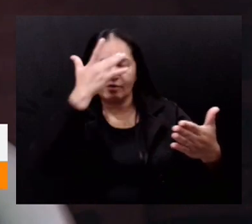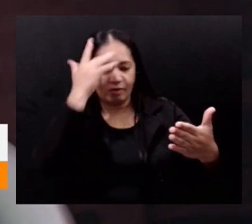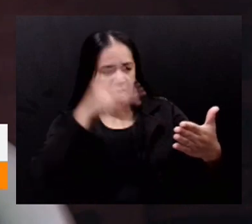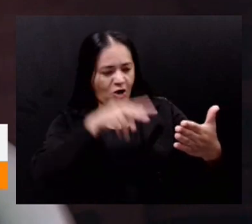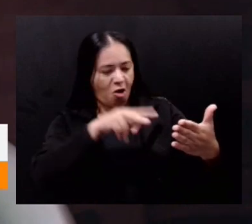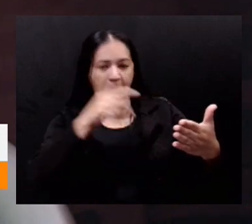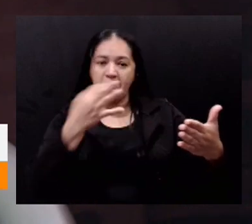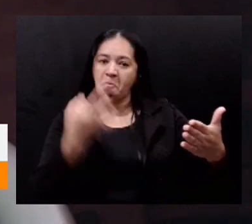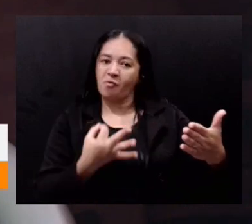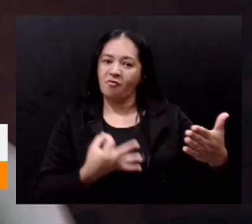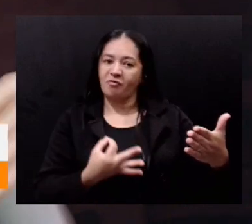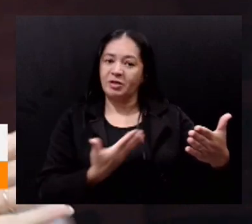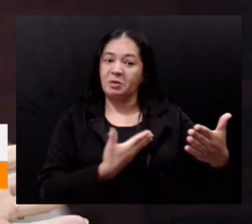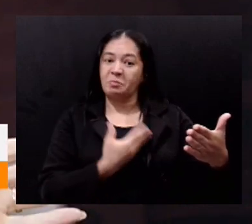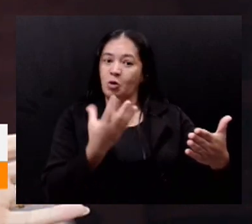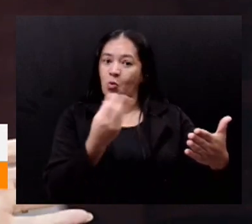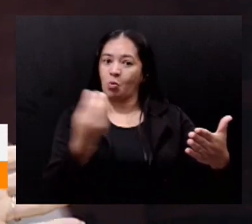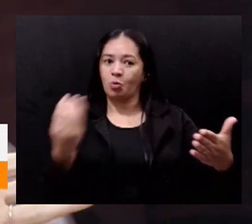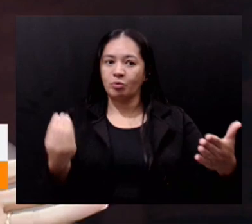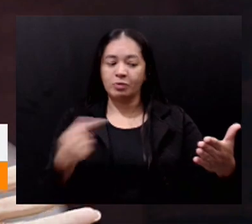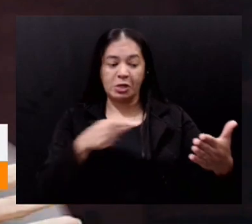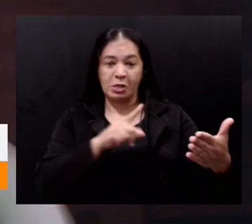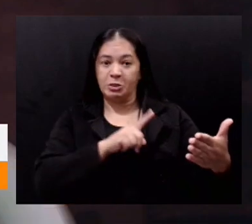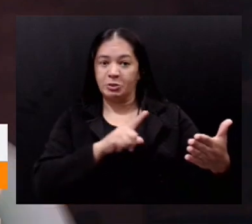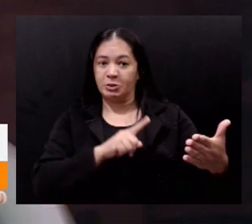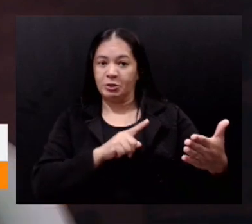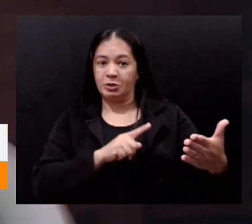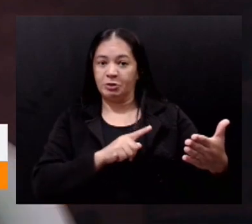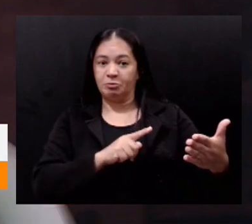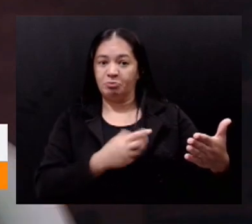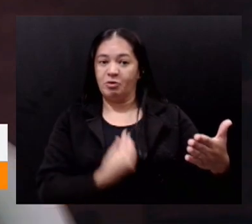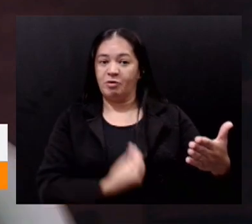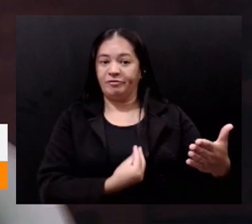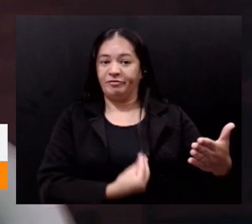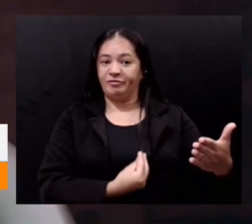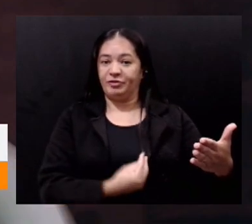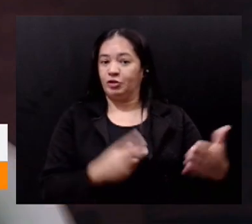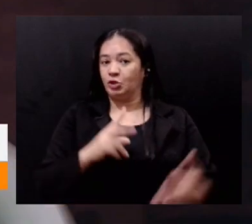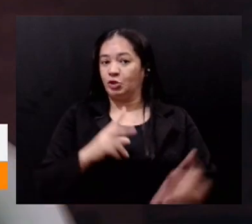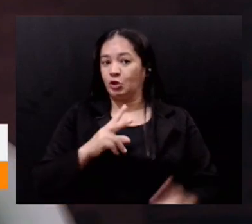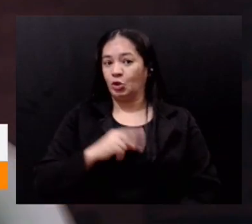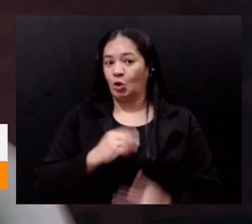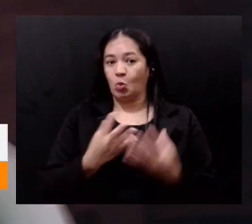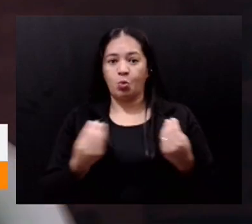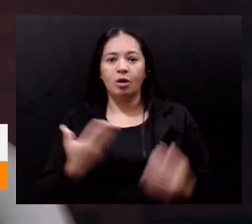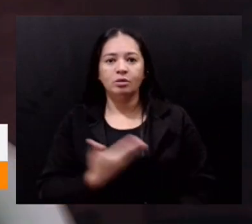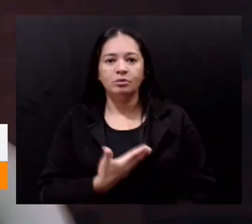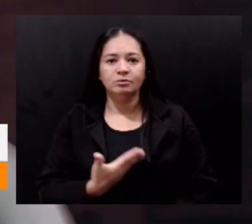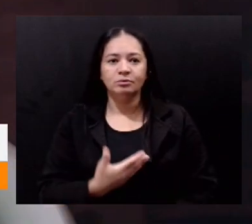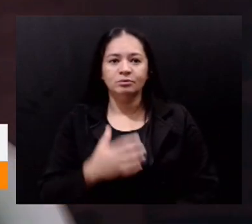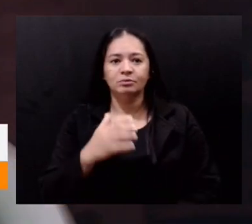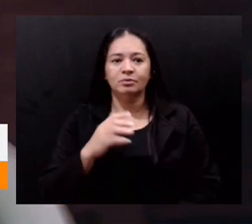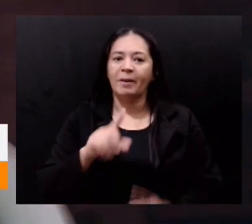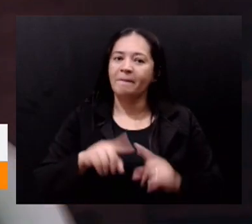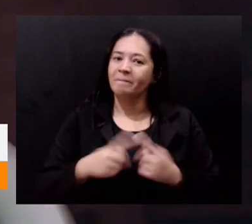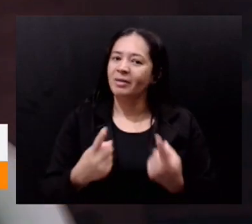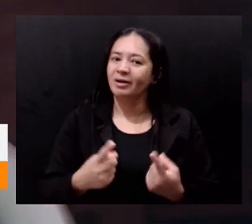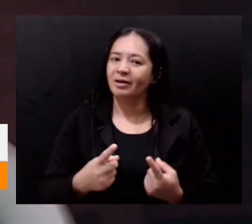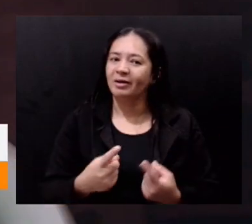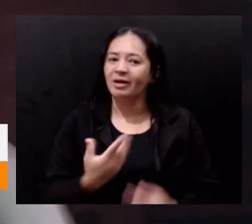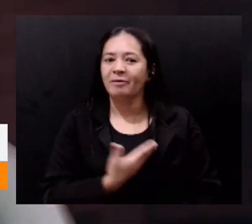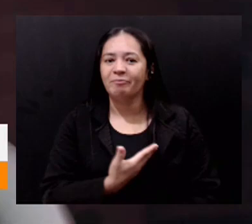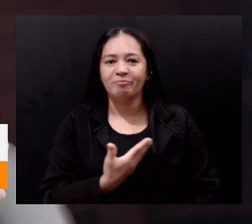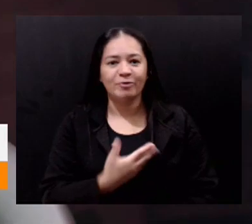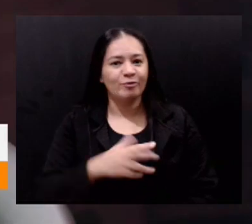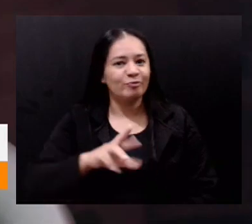amigos. Ele tem uma vida todo, nossa, lotado de amigos". Às vezes não são amigos, às vezes são colegas, e colegas que estão